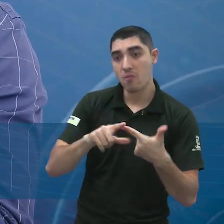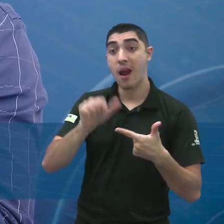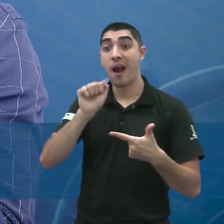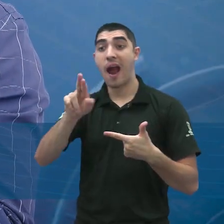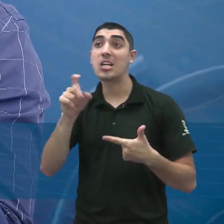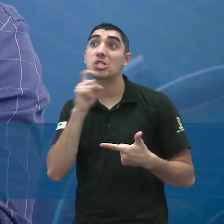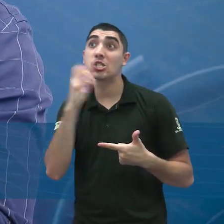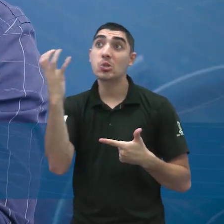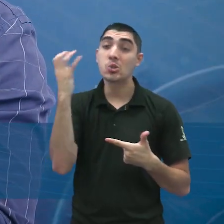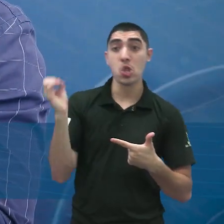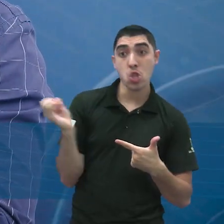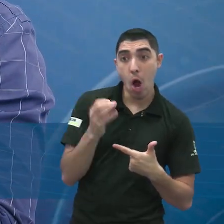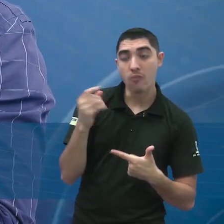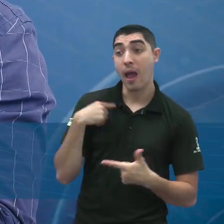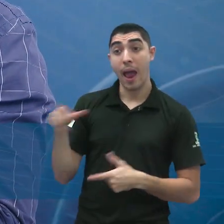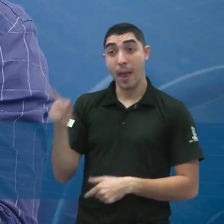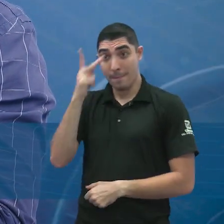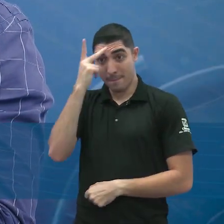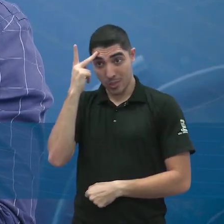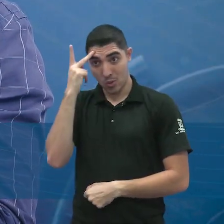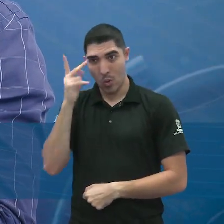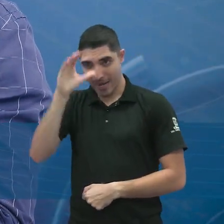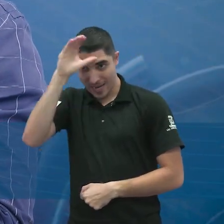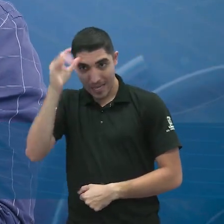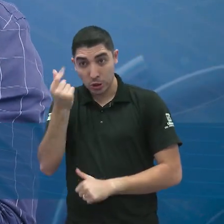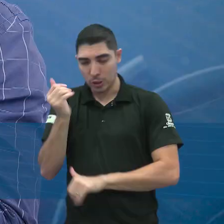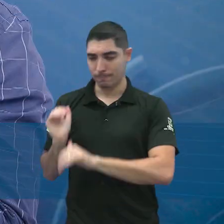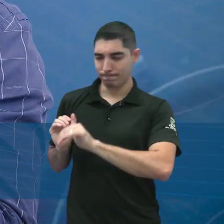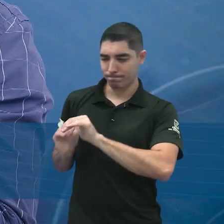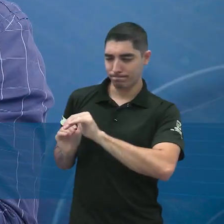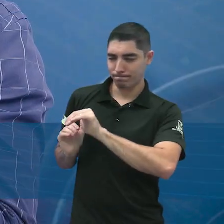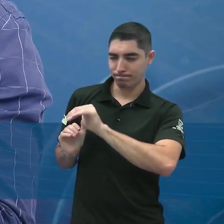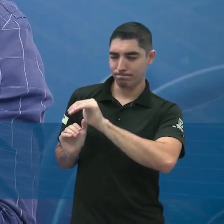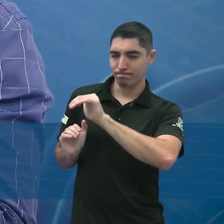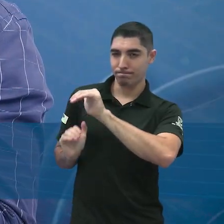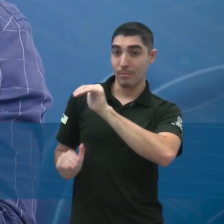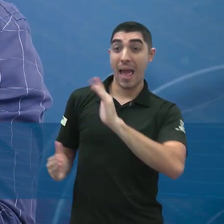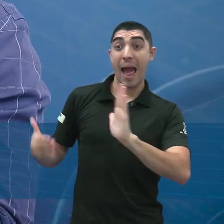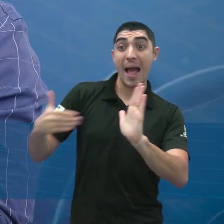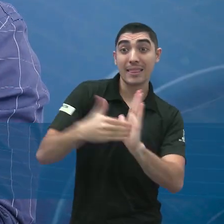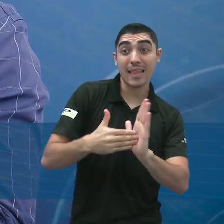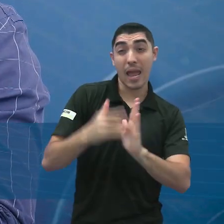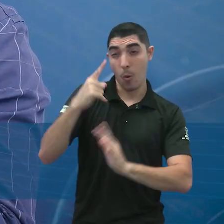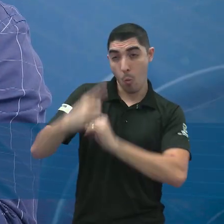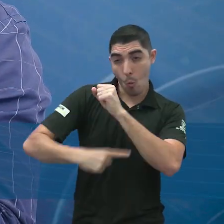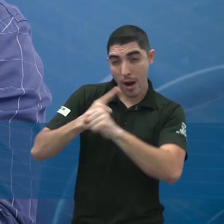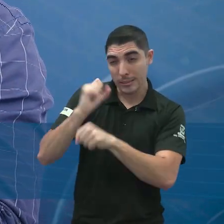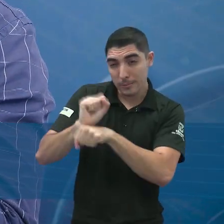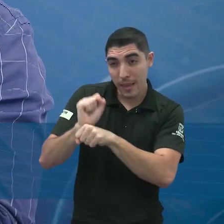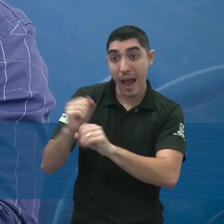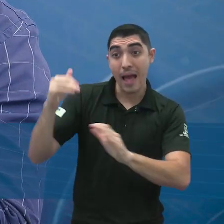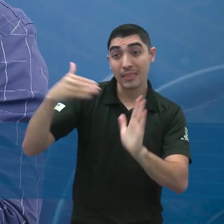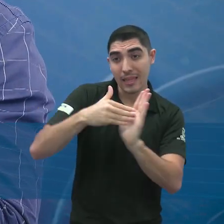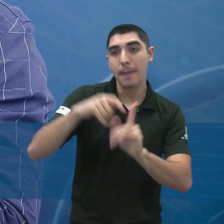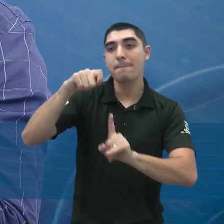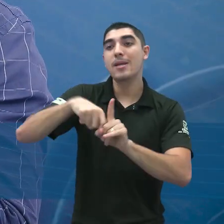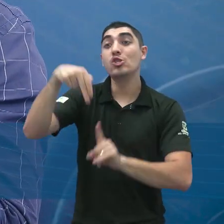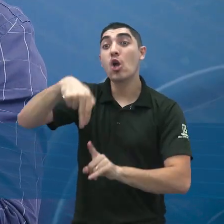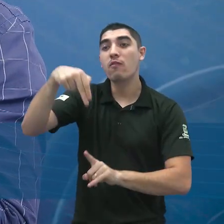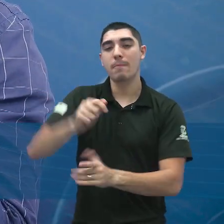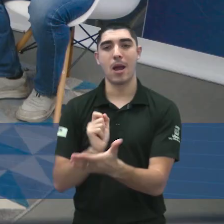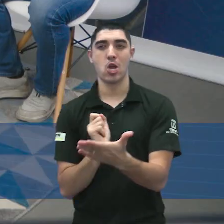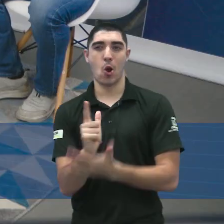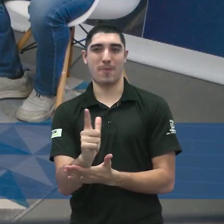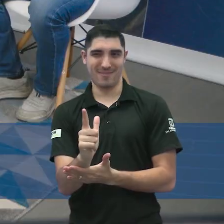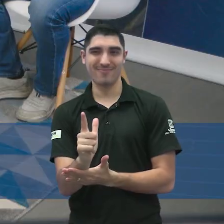ar-condicionado novo. A gente espera meio que o ano inteiro para esperar o novembro ali, né? Acho que a gente tem que falar da Black Friday, mas é o mês inteiro de